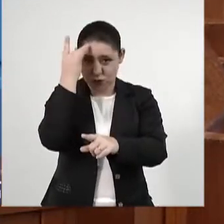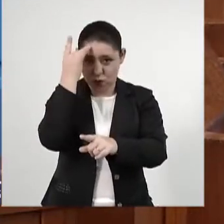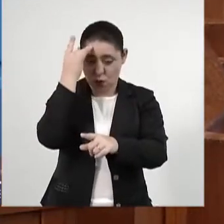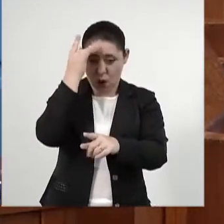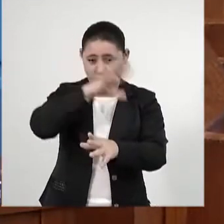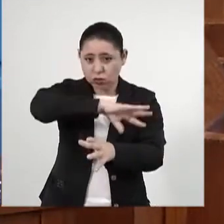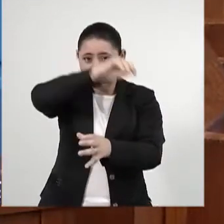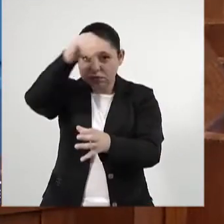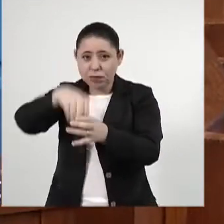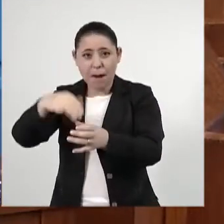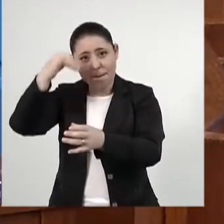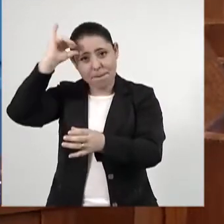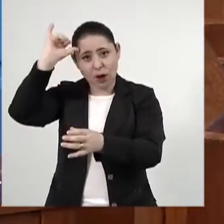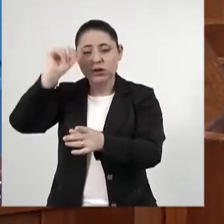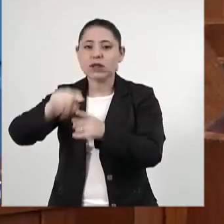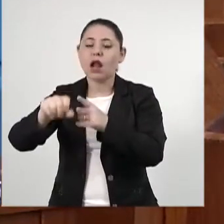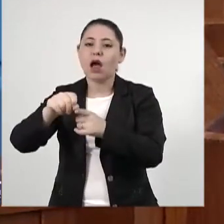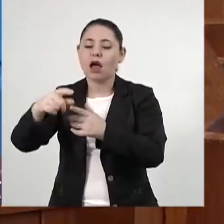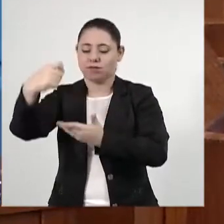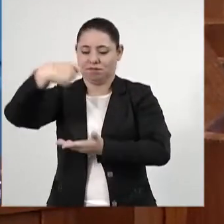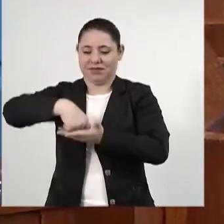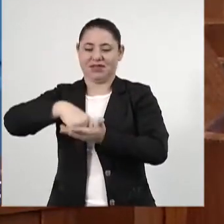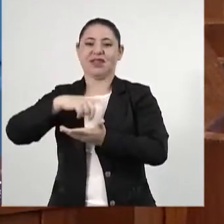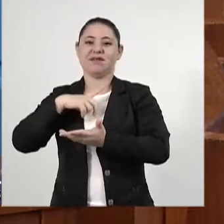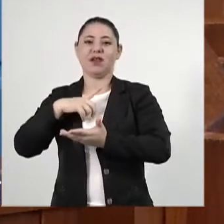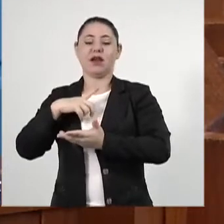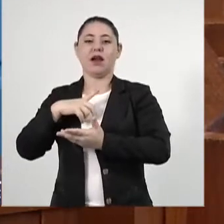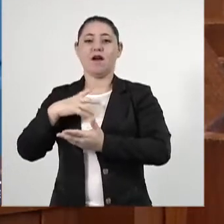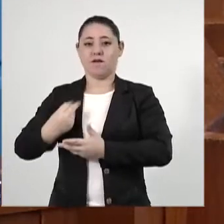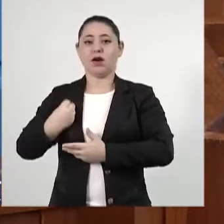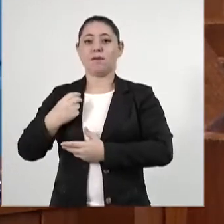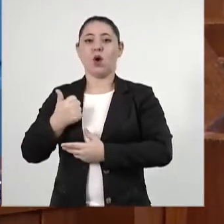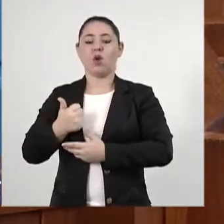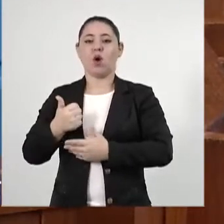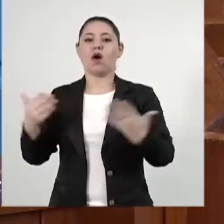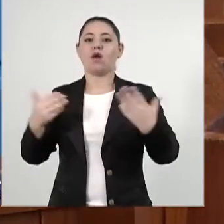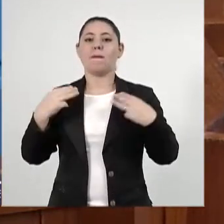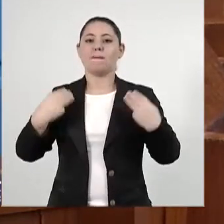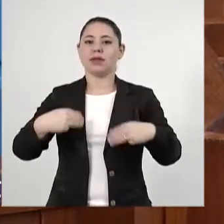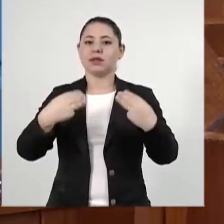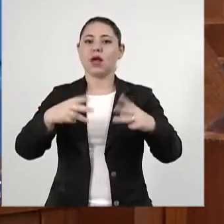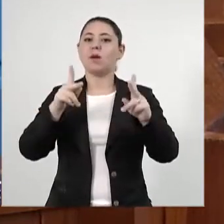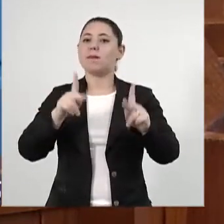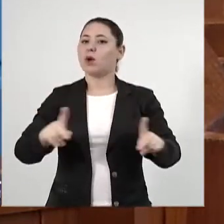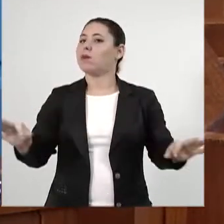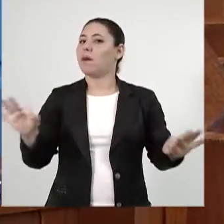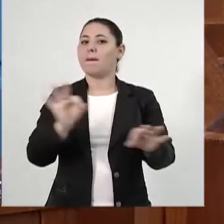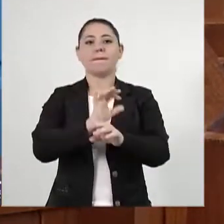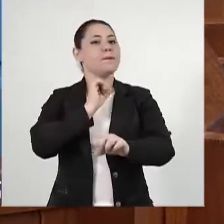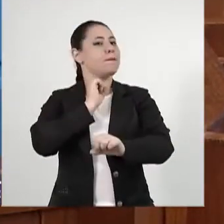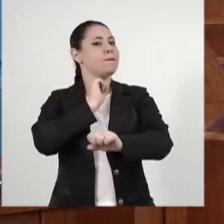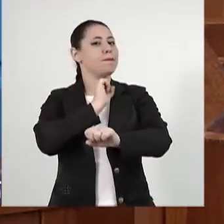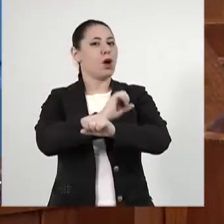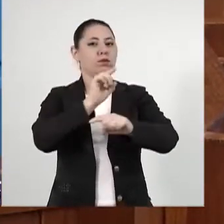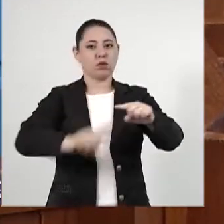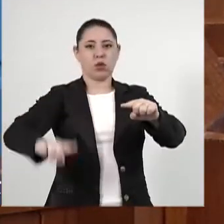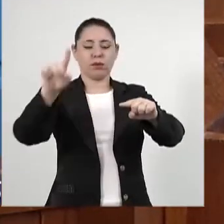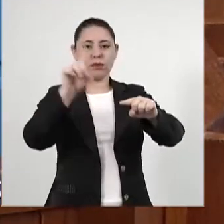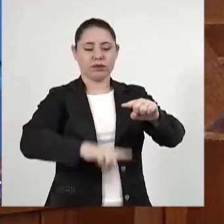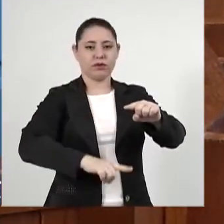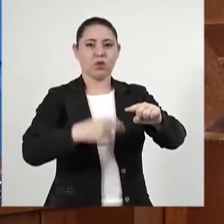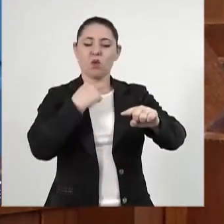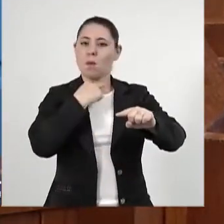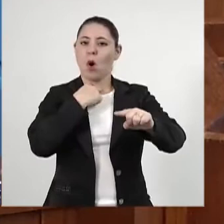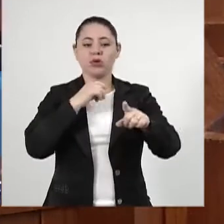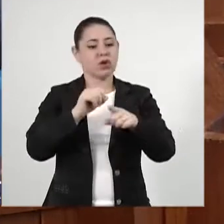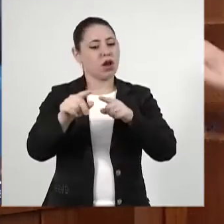e receber o aluguel, eles viviam bem. Hoje, o Ministério Público proibiu. O Ministério Público proibiu. Então,